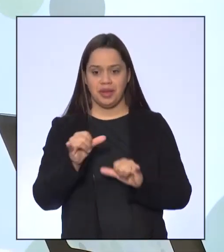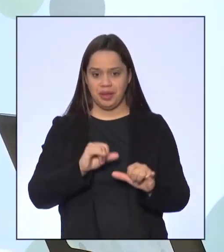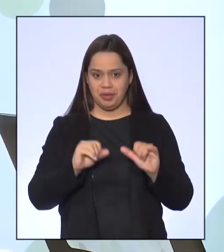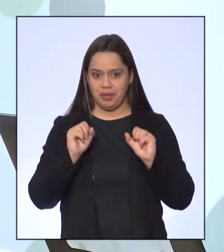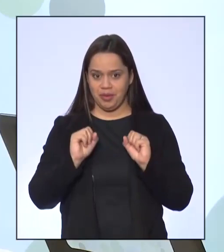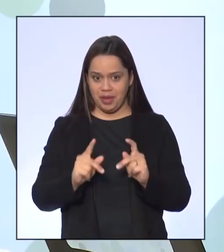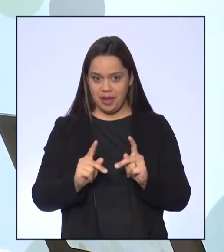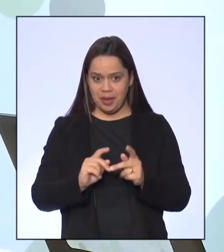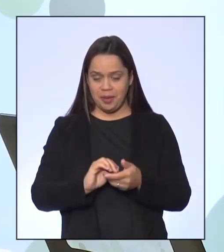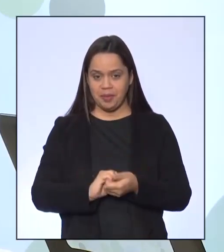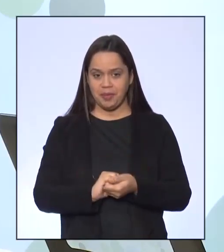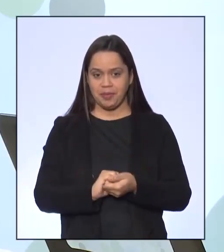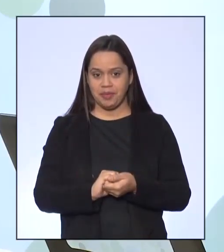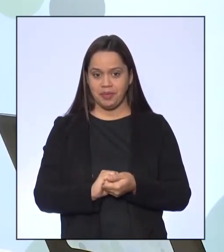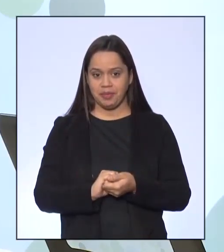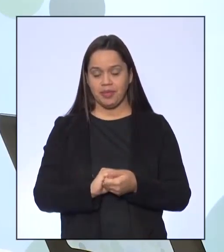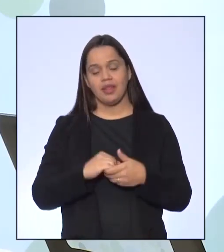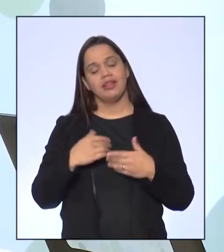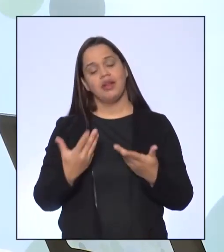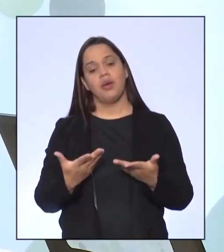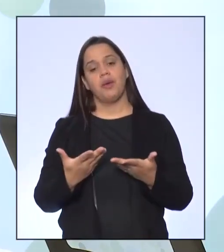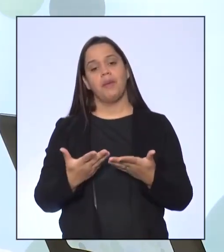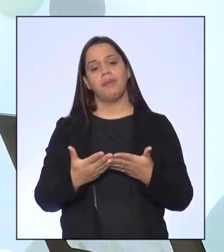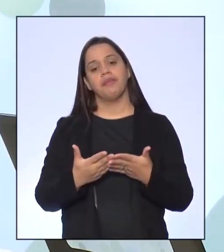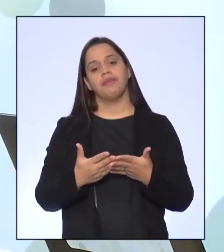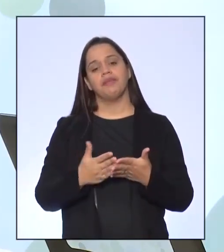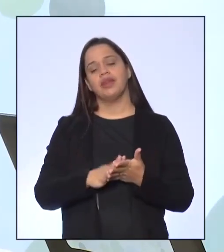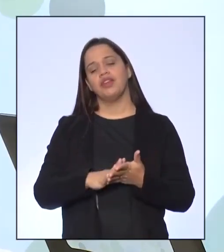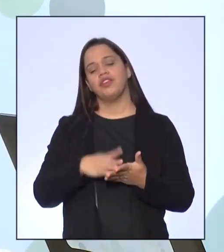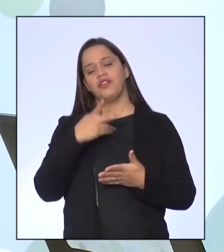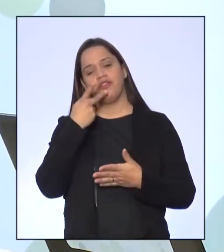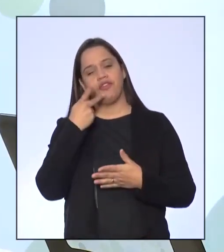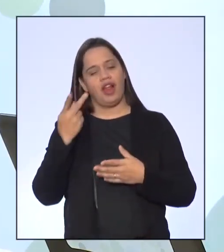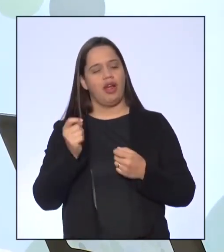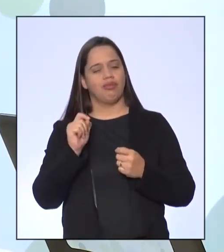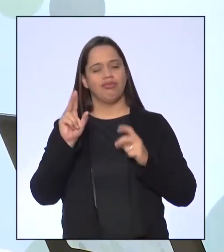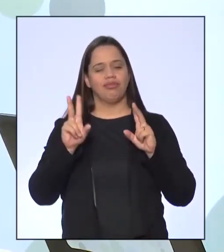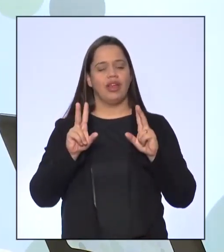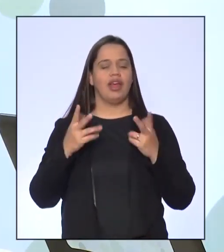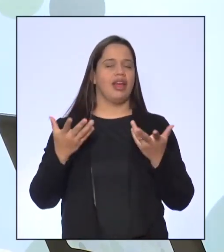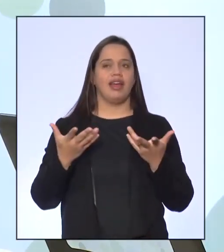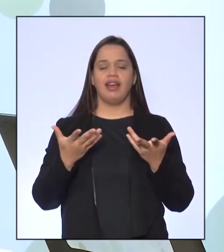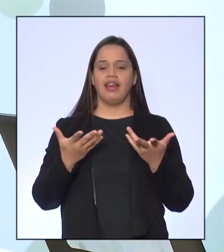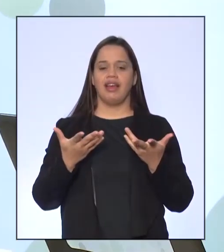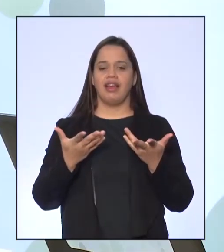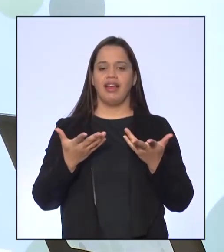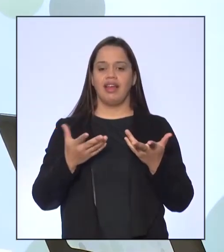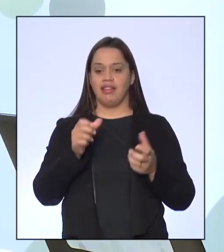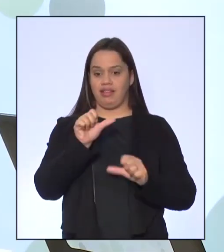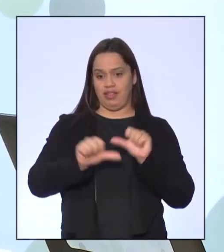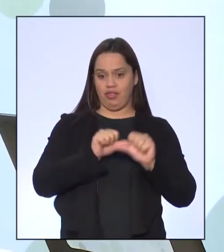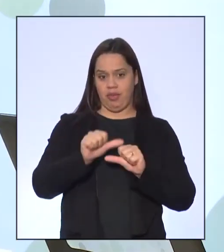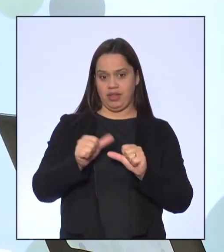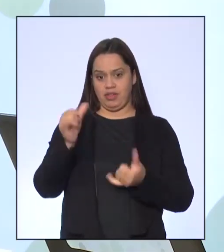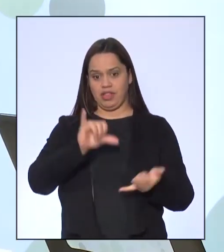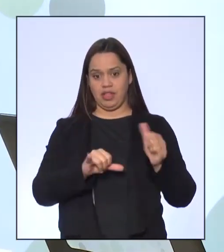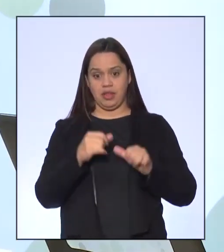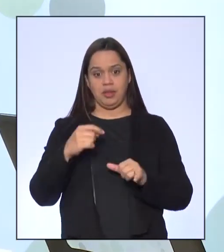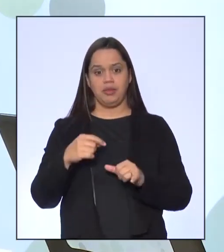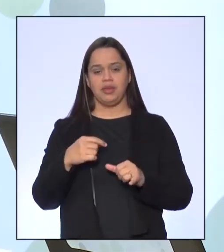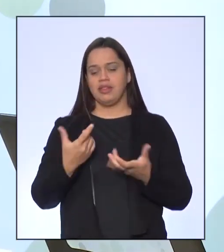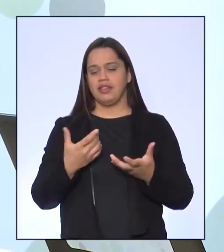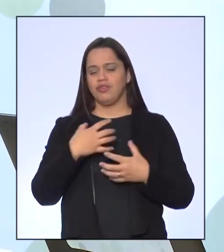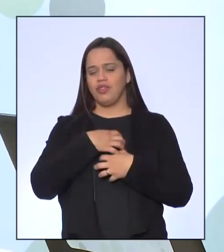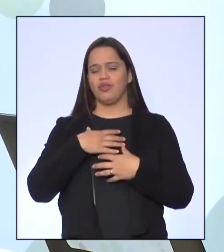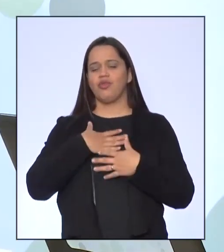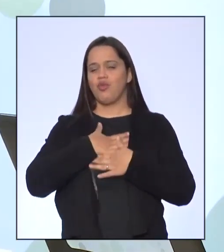Então, para a gente conseguir falar bem legal sobre transformações químicas, nós precisamos ter